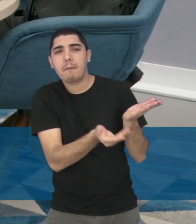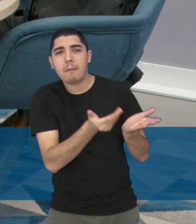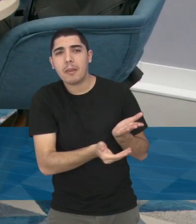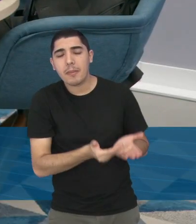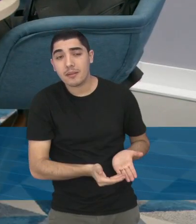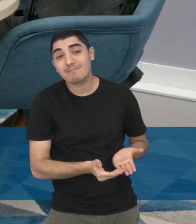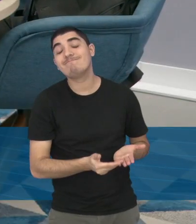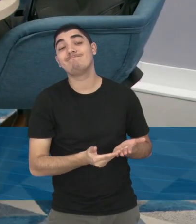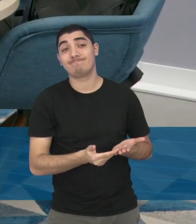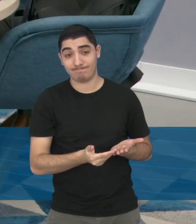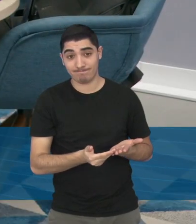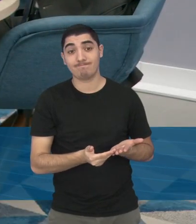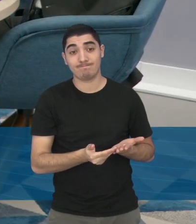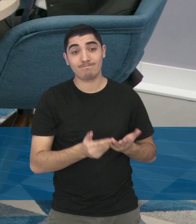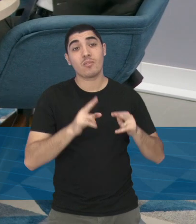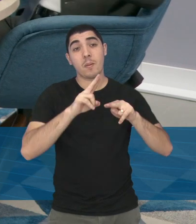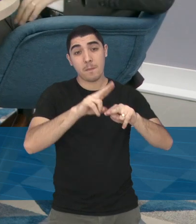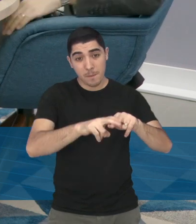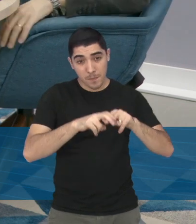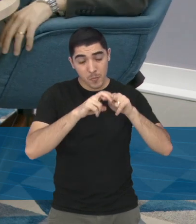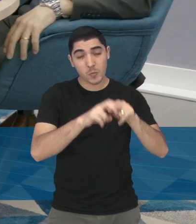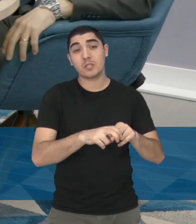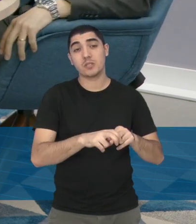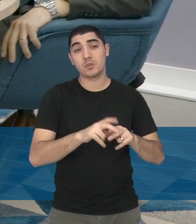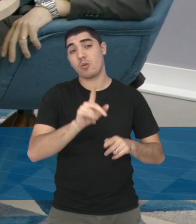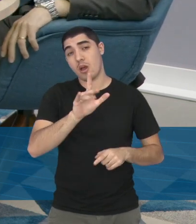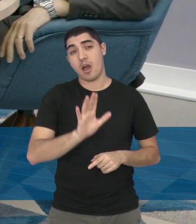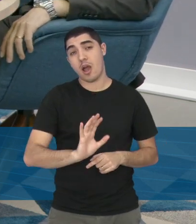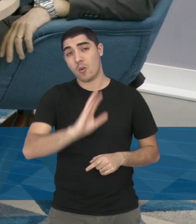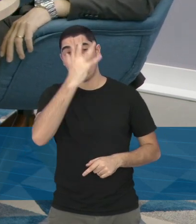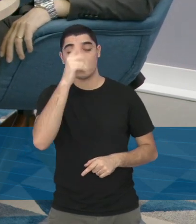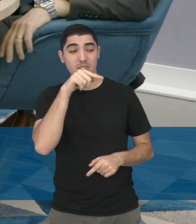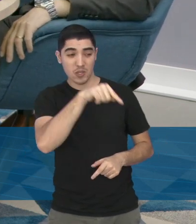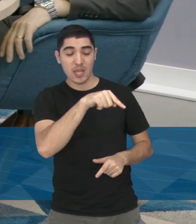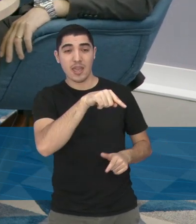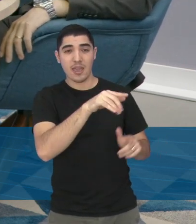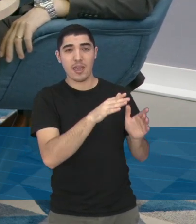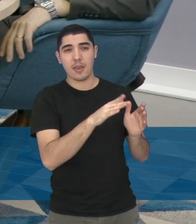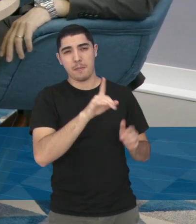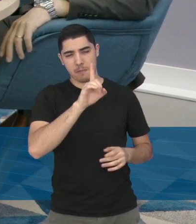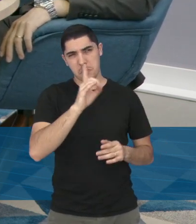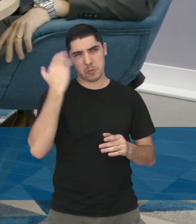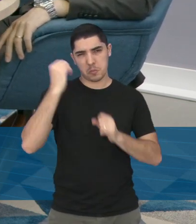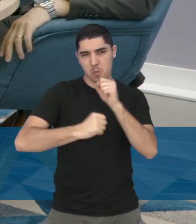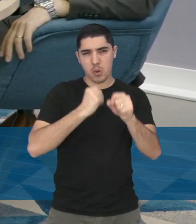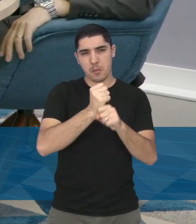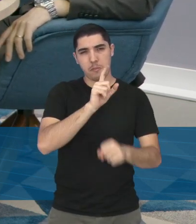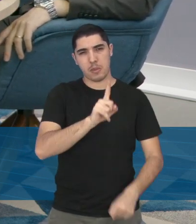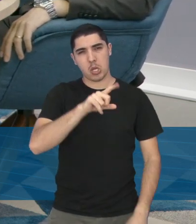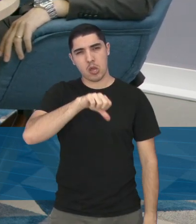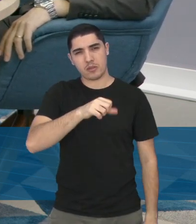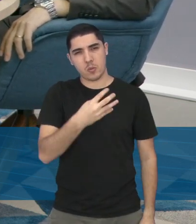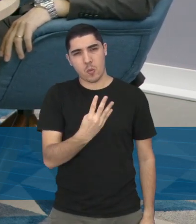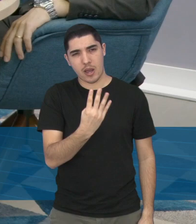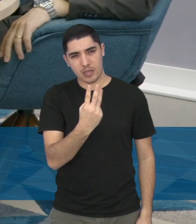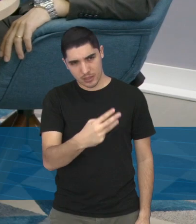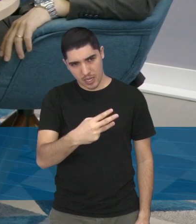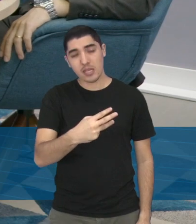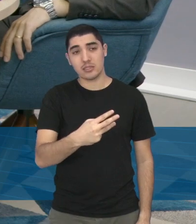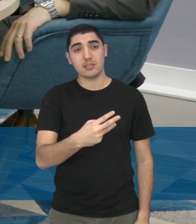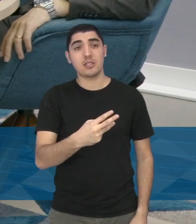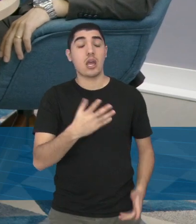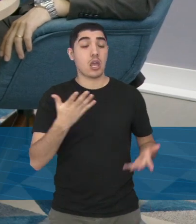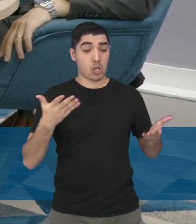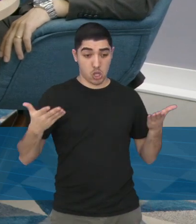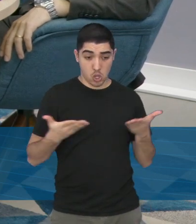deu graças a um regime seríssimo que tem essa CLT lá de 1943. Isso. Hoje nós estamos com 70